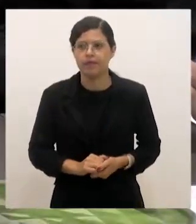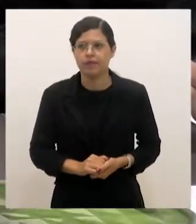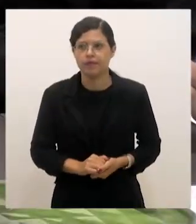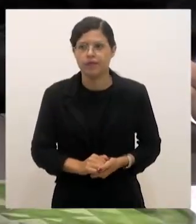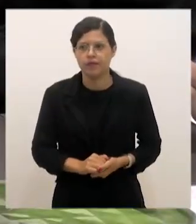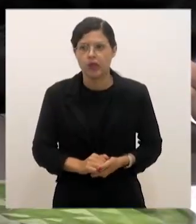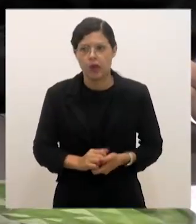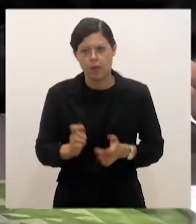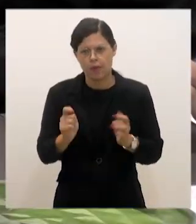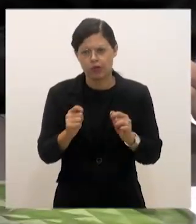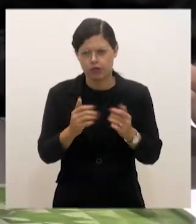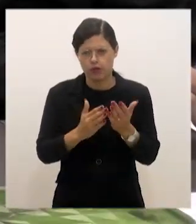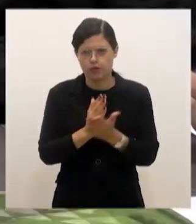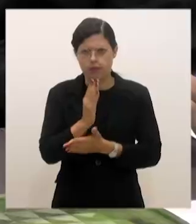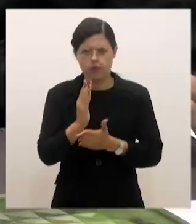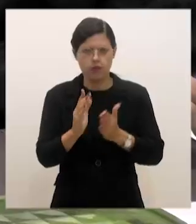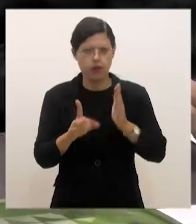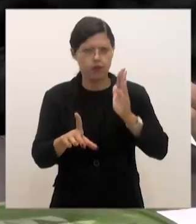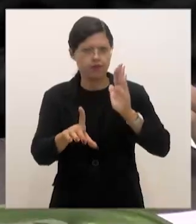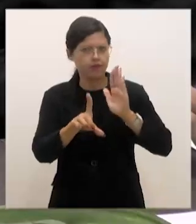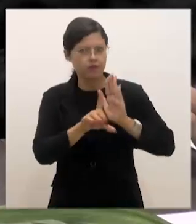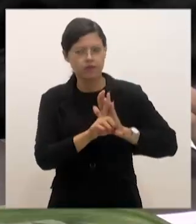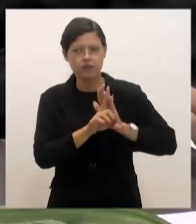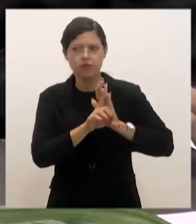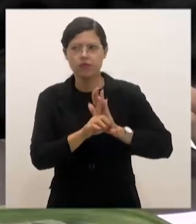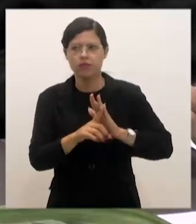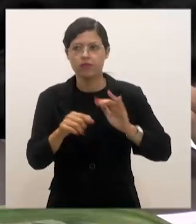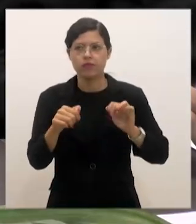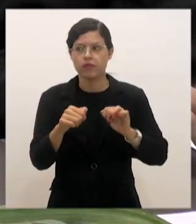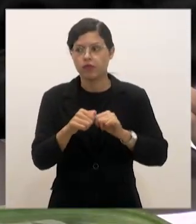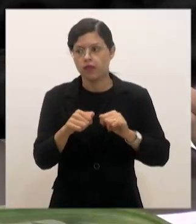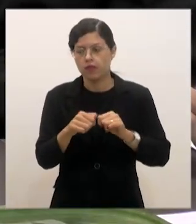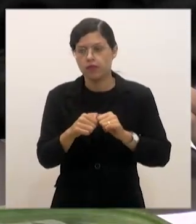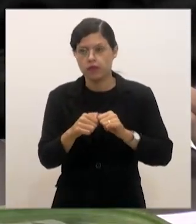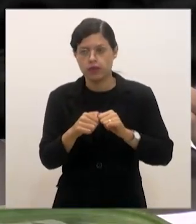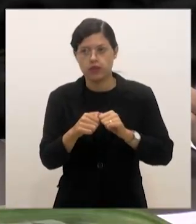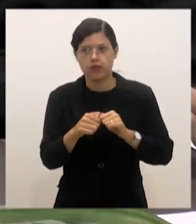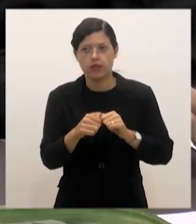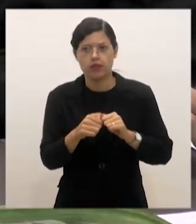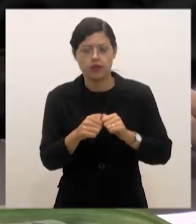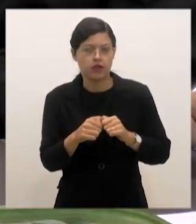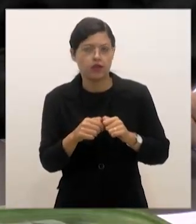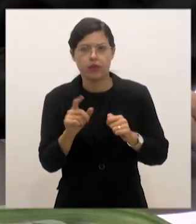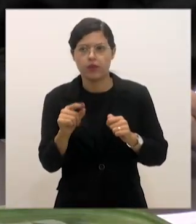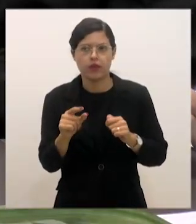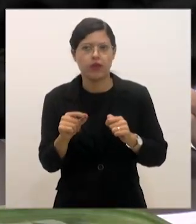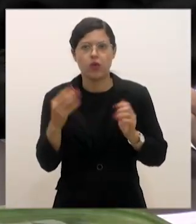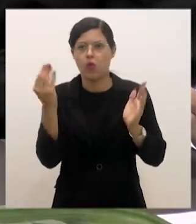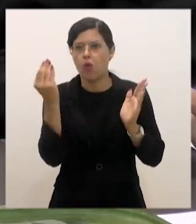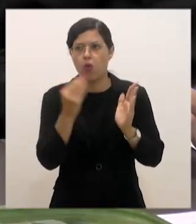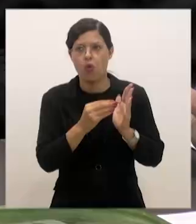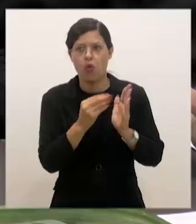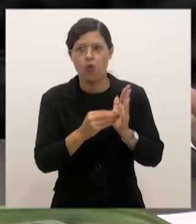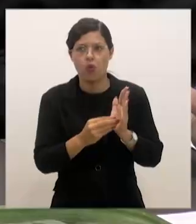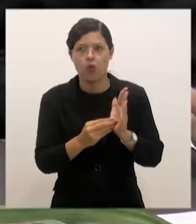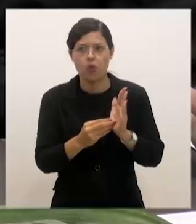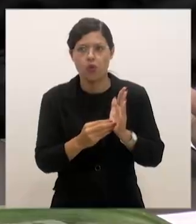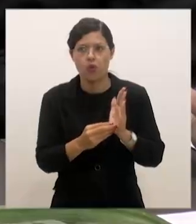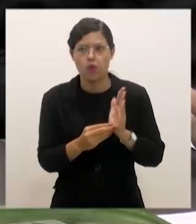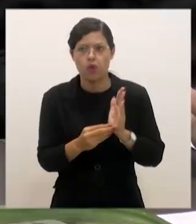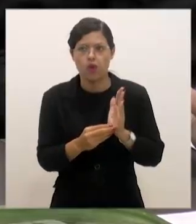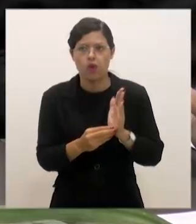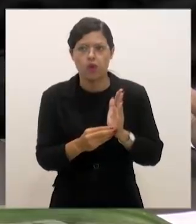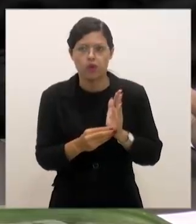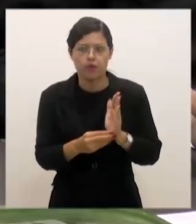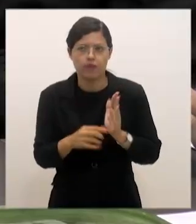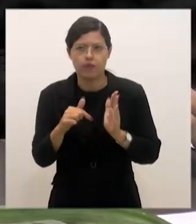gente aprovar a lei e fazer ou não menção que os passos seguintes para cumprir o que dispõe a